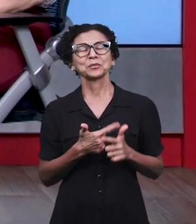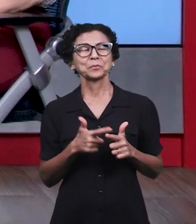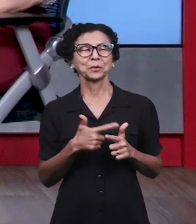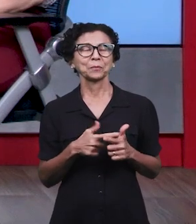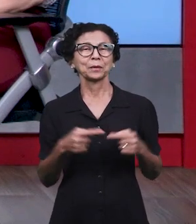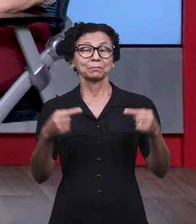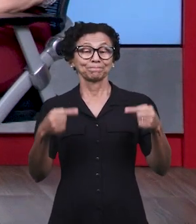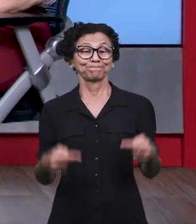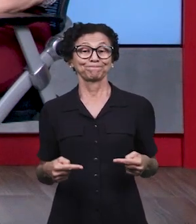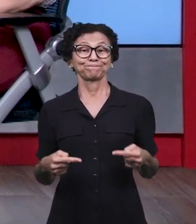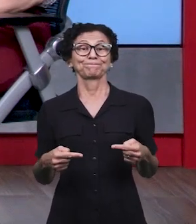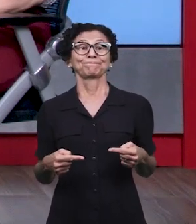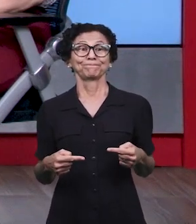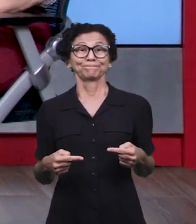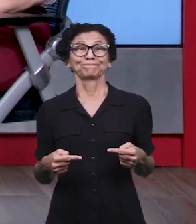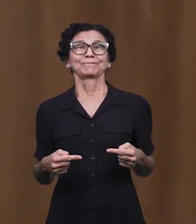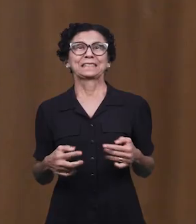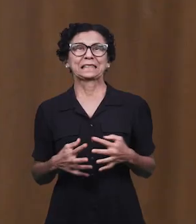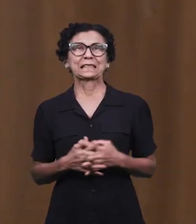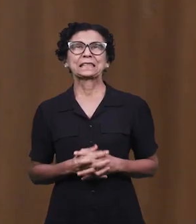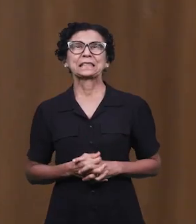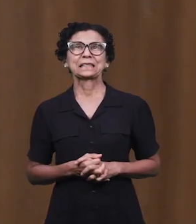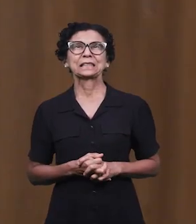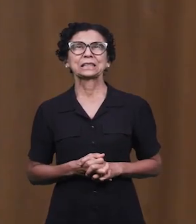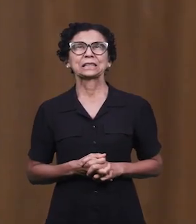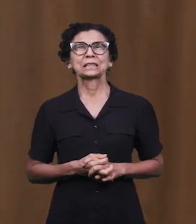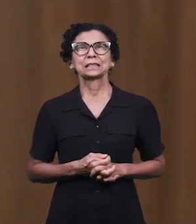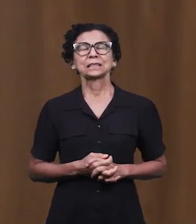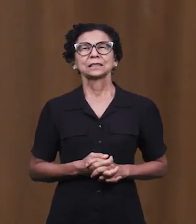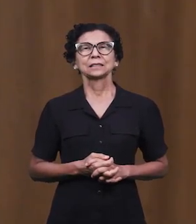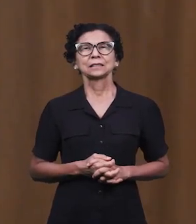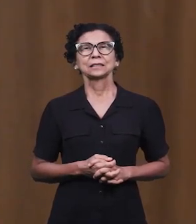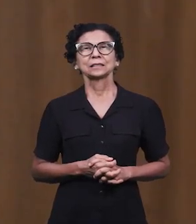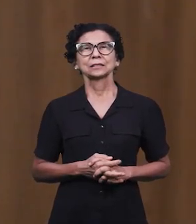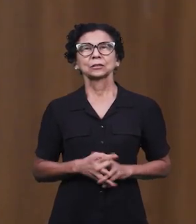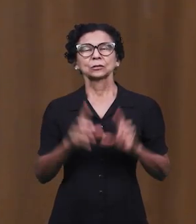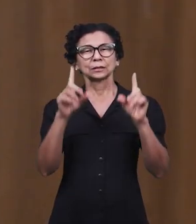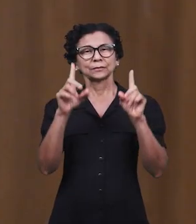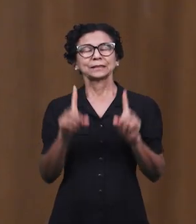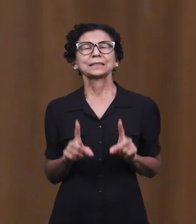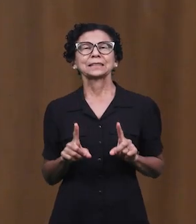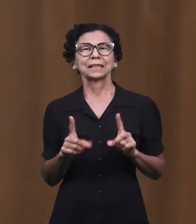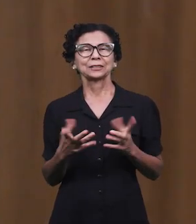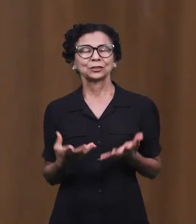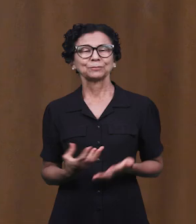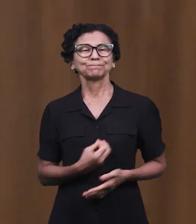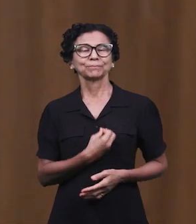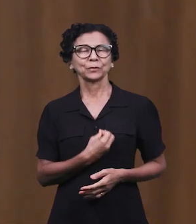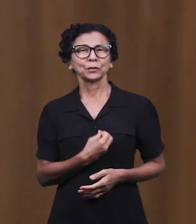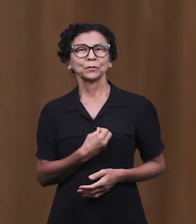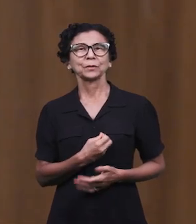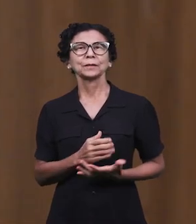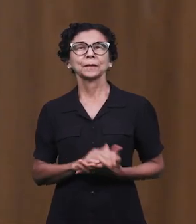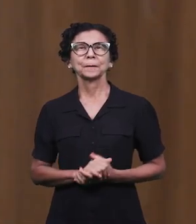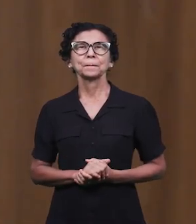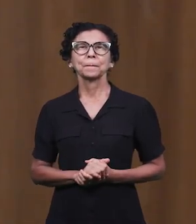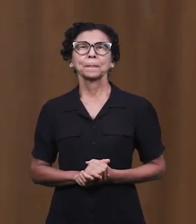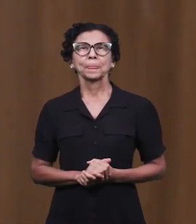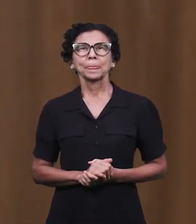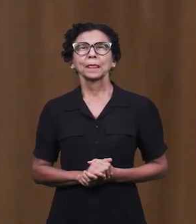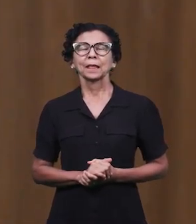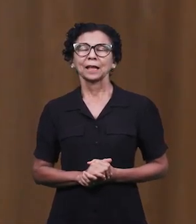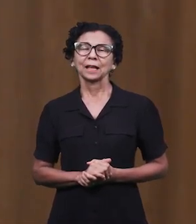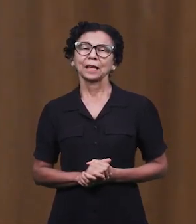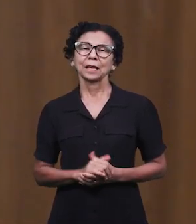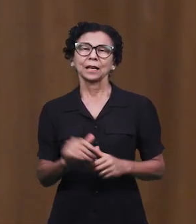desafios, enfrentamentos que as pessoas com deficiência enfrentam, até que ainda existe, assim, precisa mudar a nossa